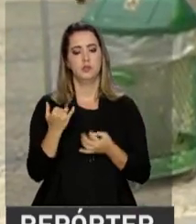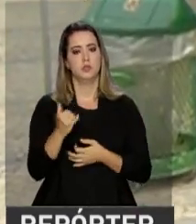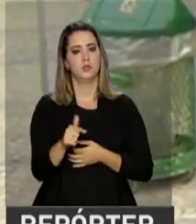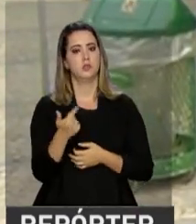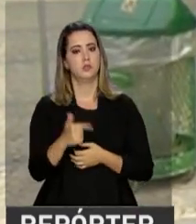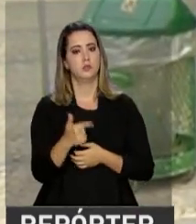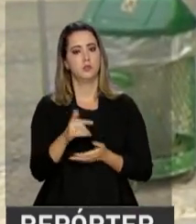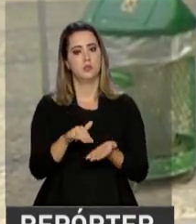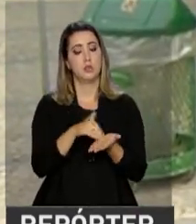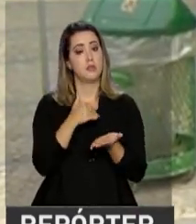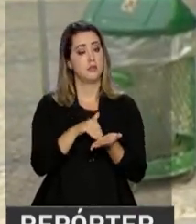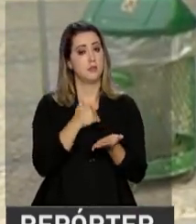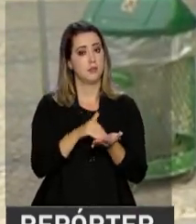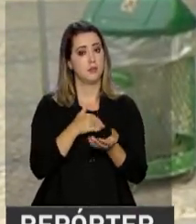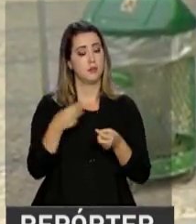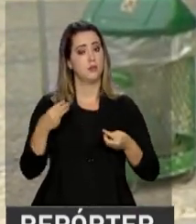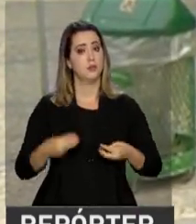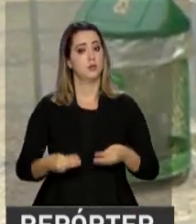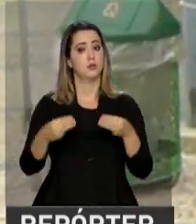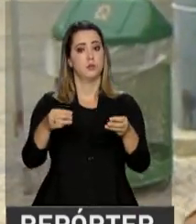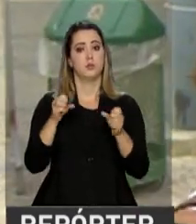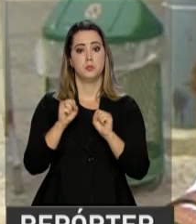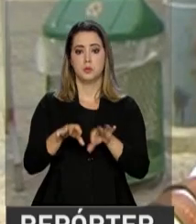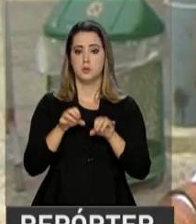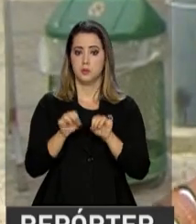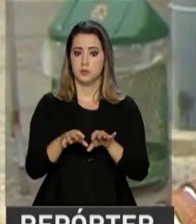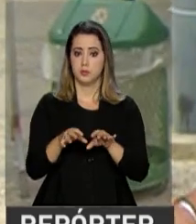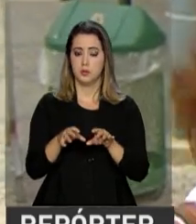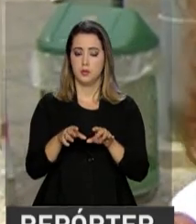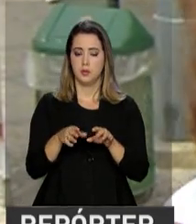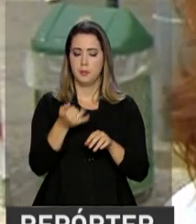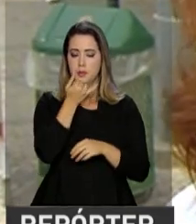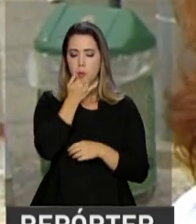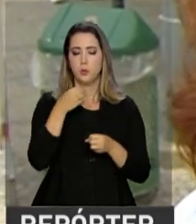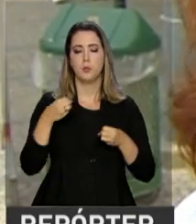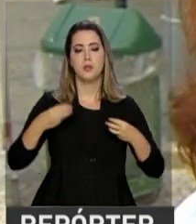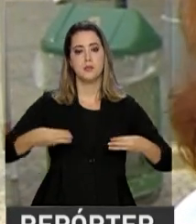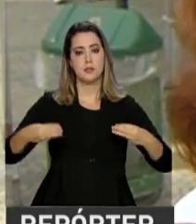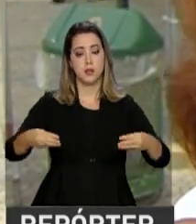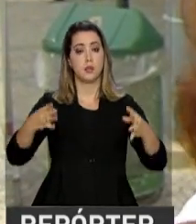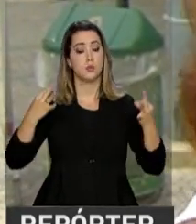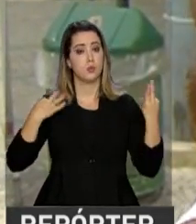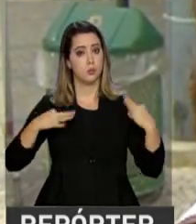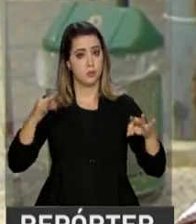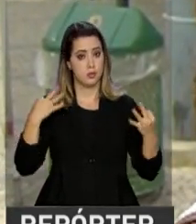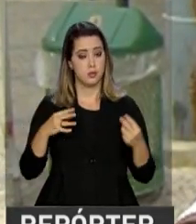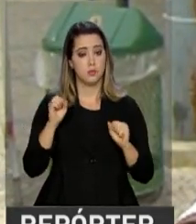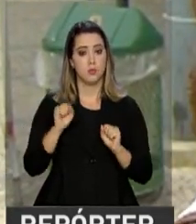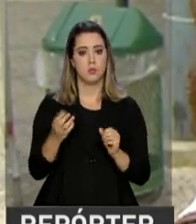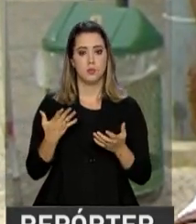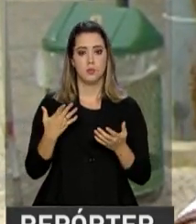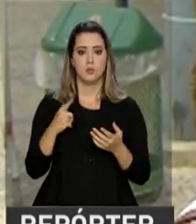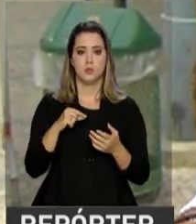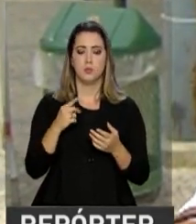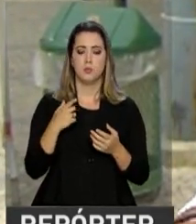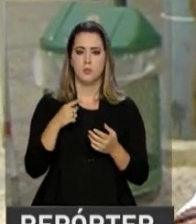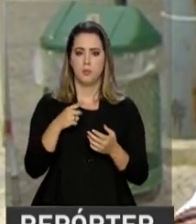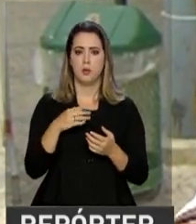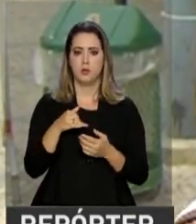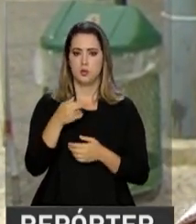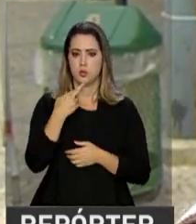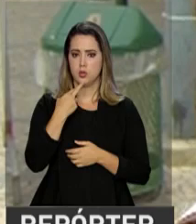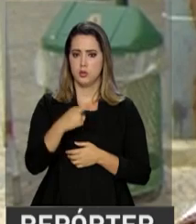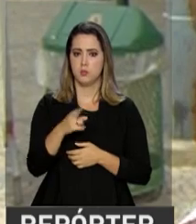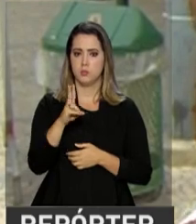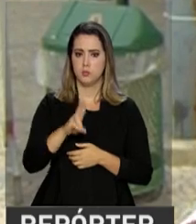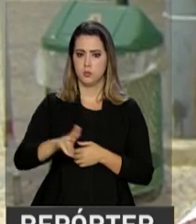o cadastro no Ministério, ou seja, sem a chancela, que é a carteira de guia de turismo, ele pode ser enquadrado no